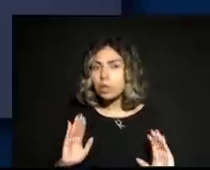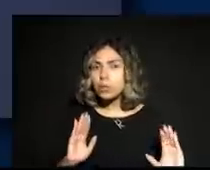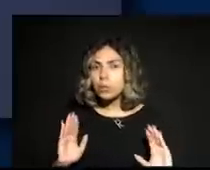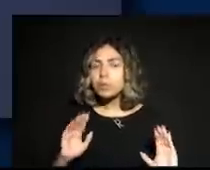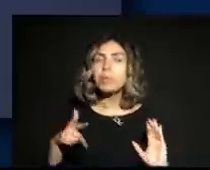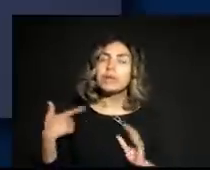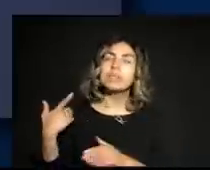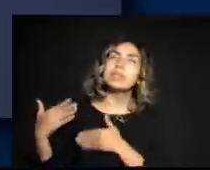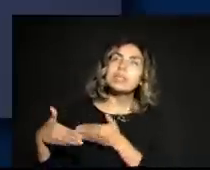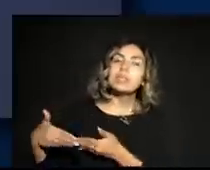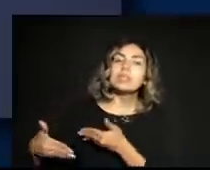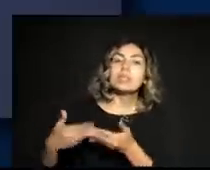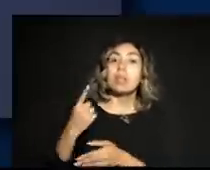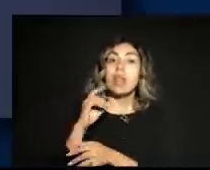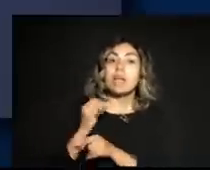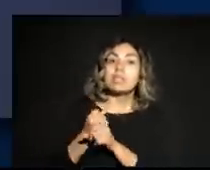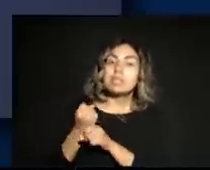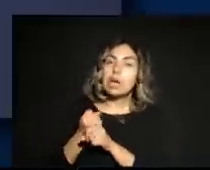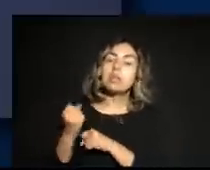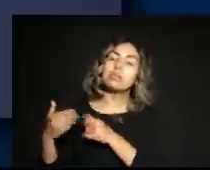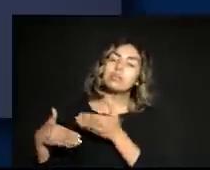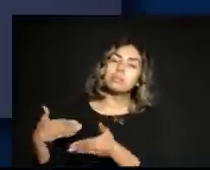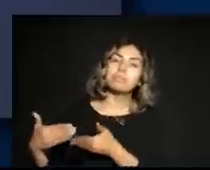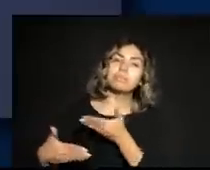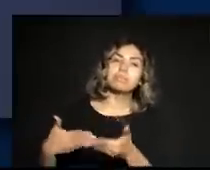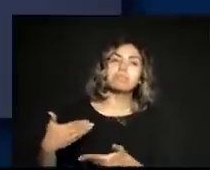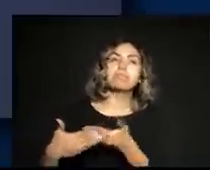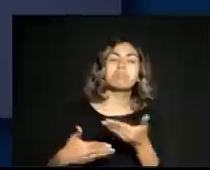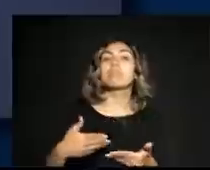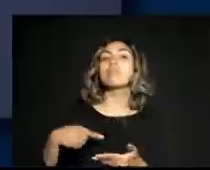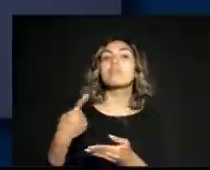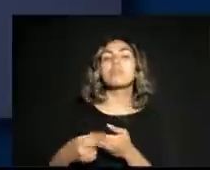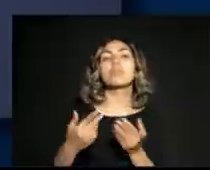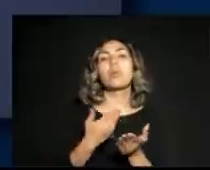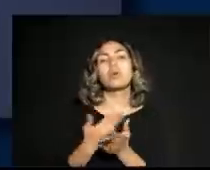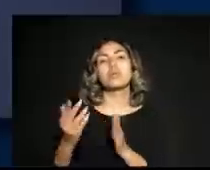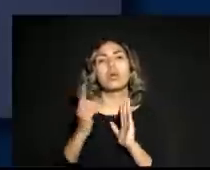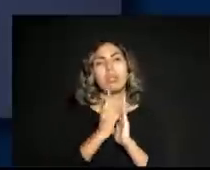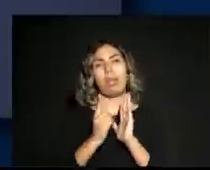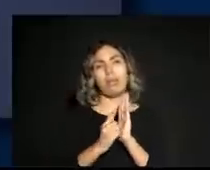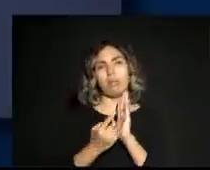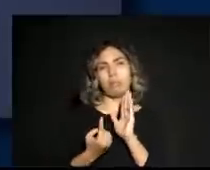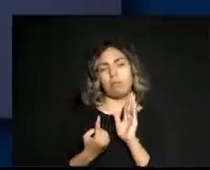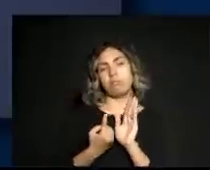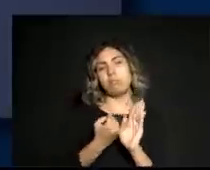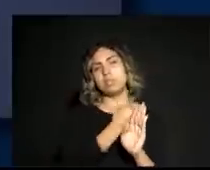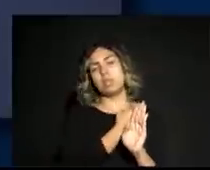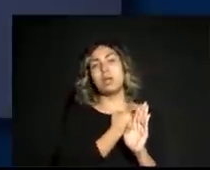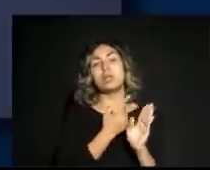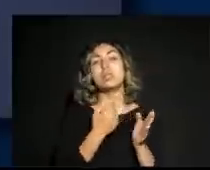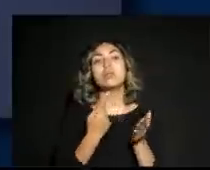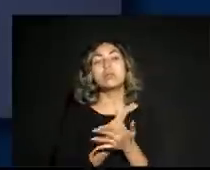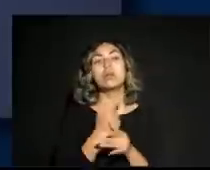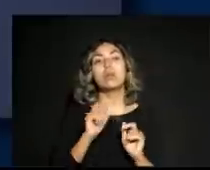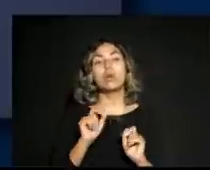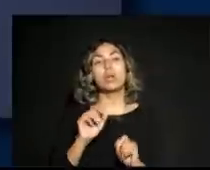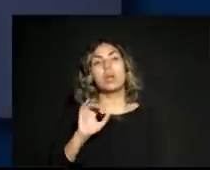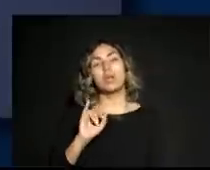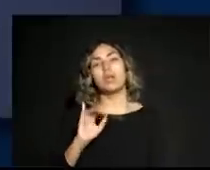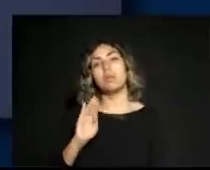passaram-se dez anos e ali na no início da década passada a gente demitiu